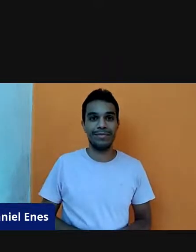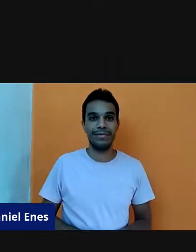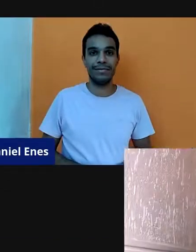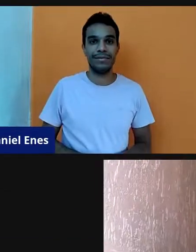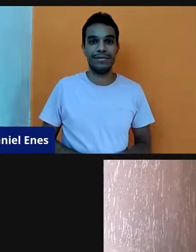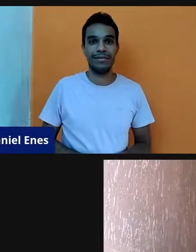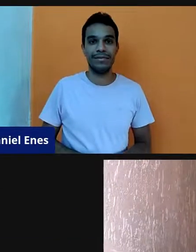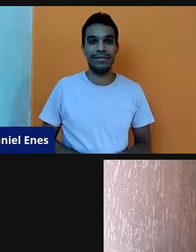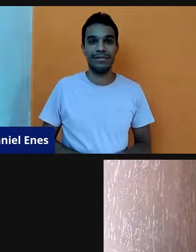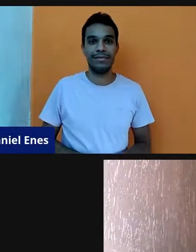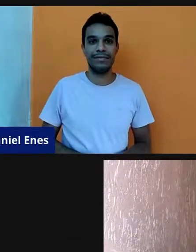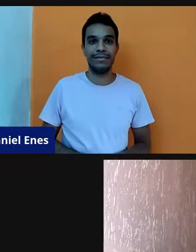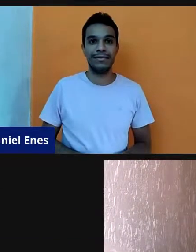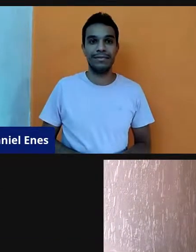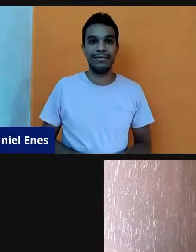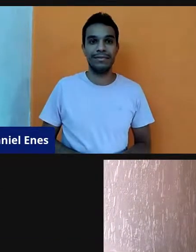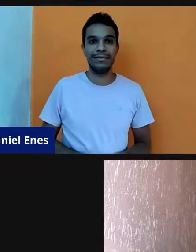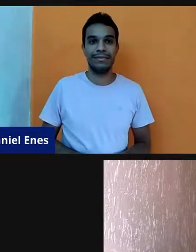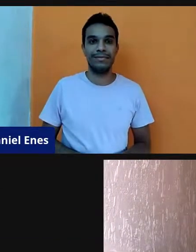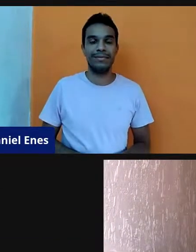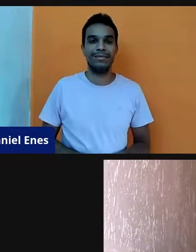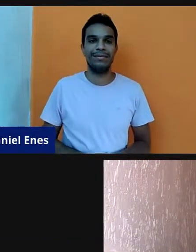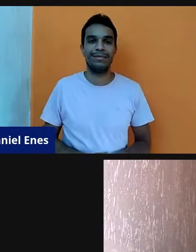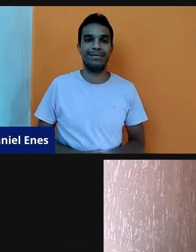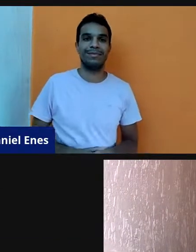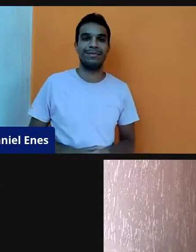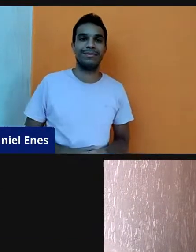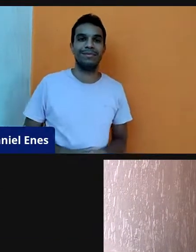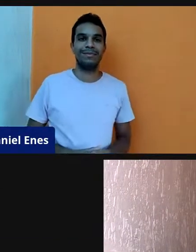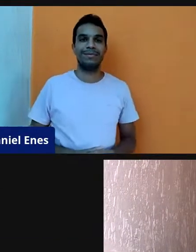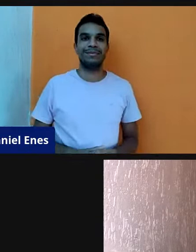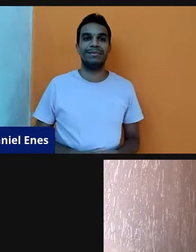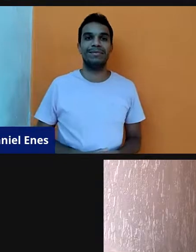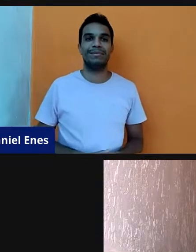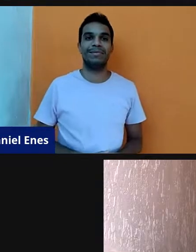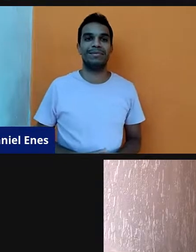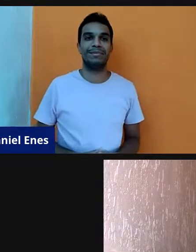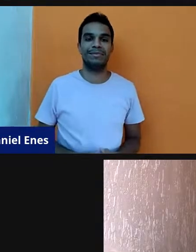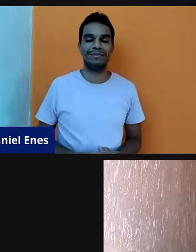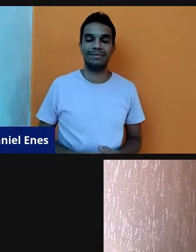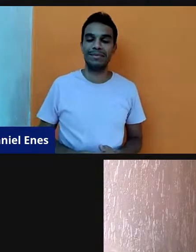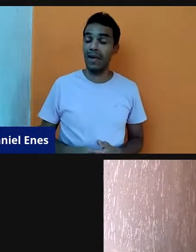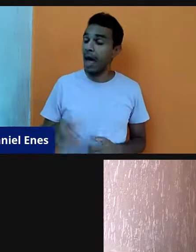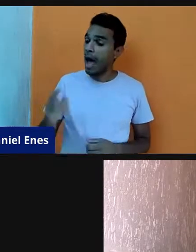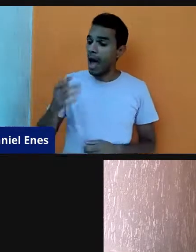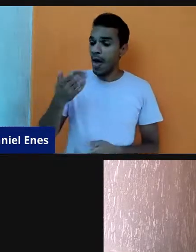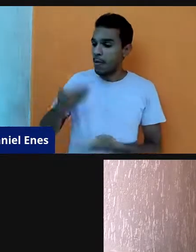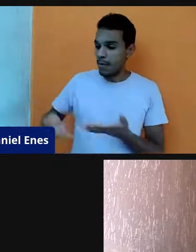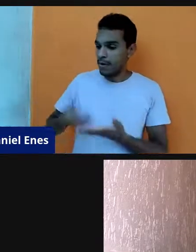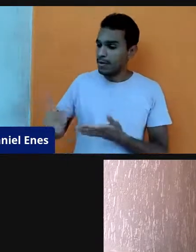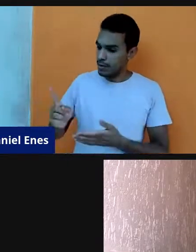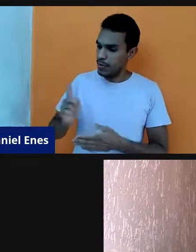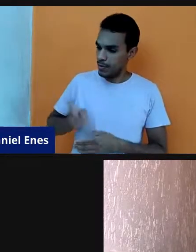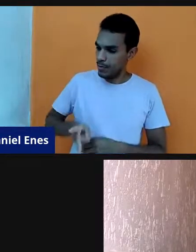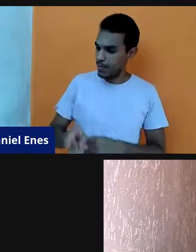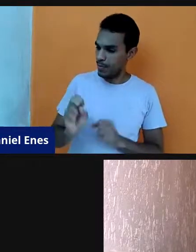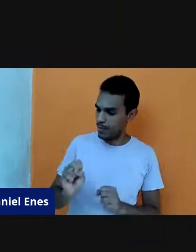Oi? Não, Geni, não caiu, não. Pode falar. Ah, tá. Estou me ouvindo bem.